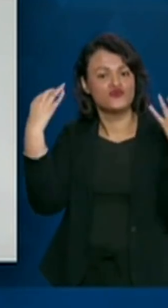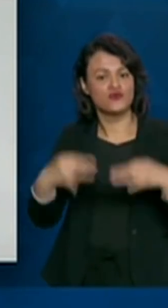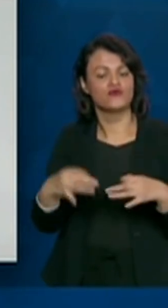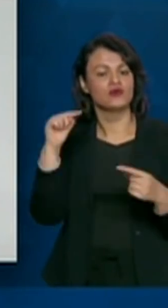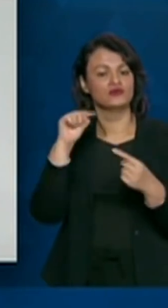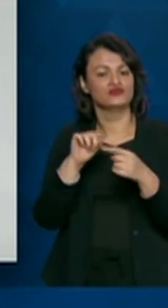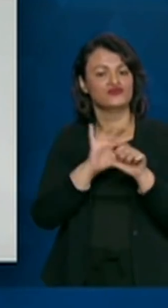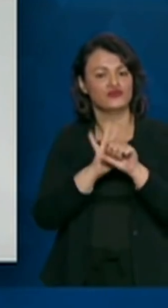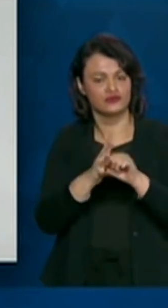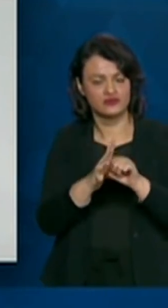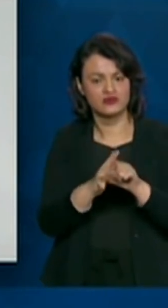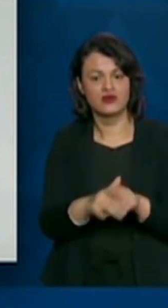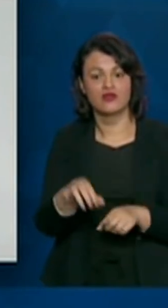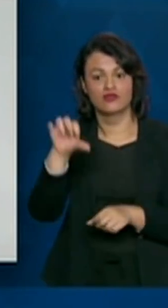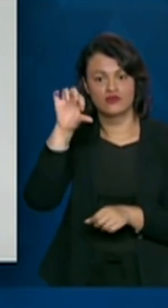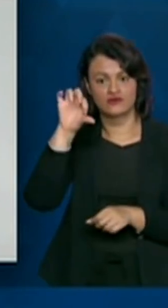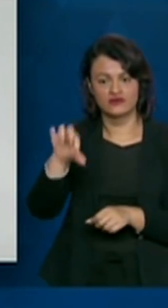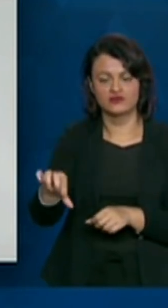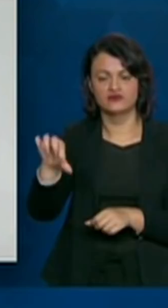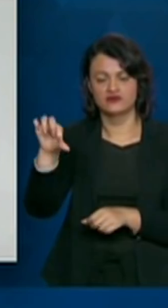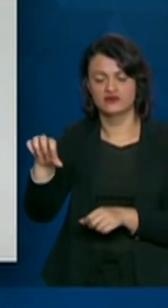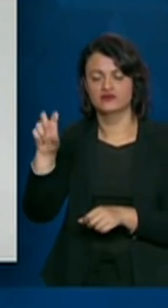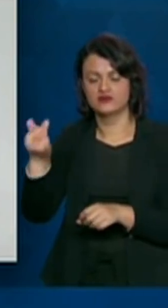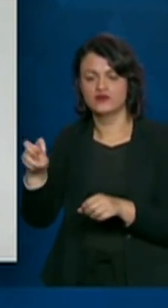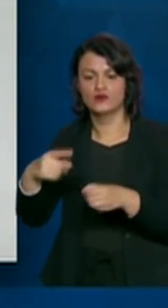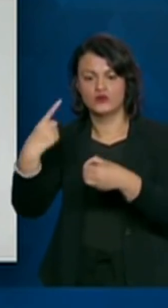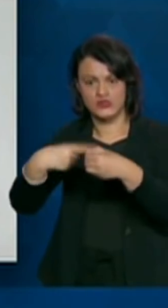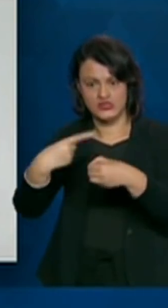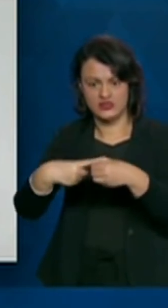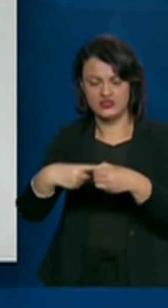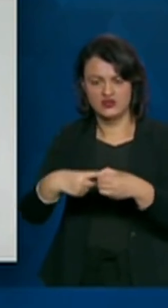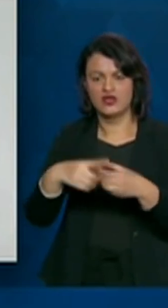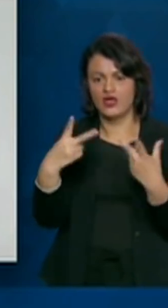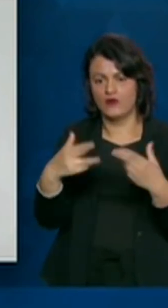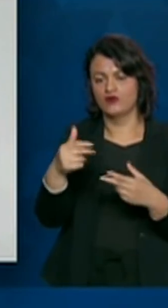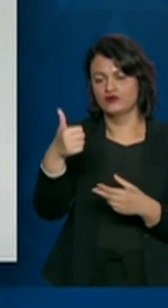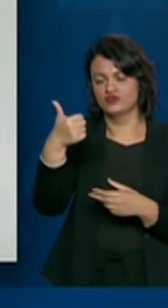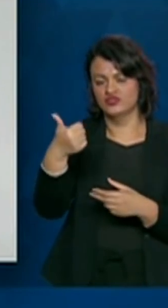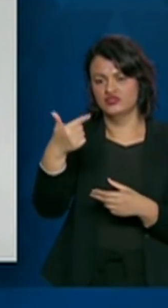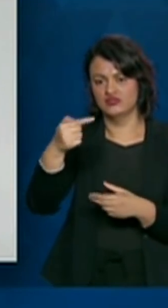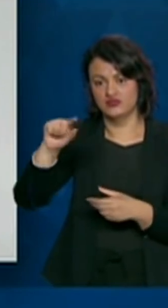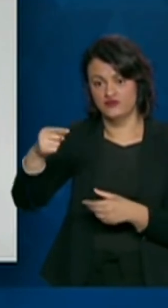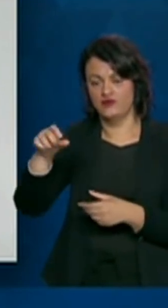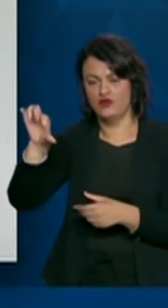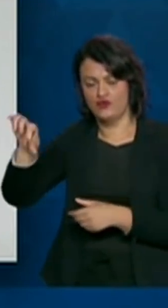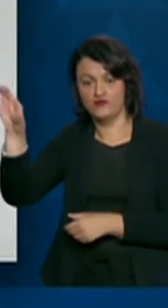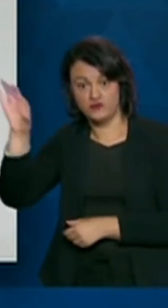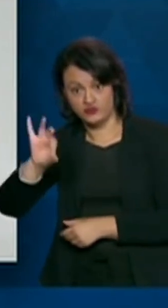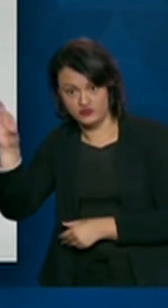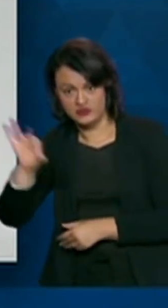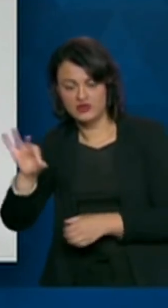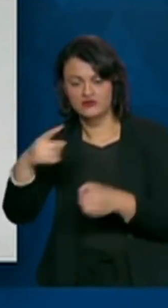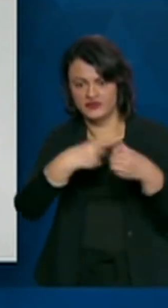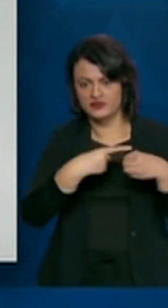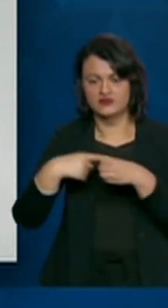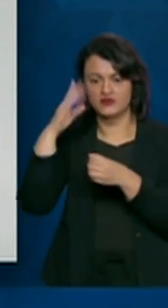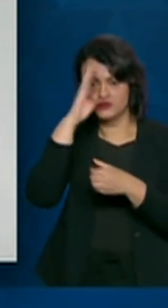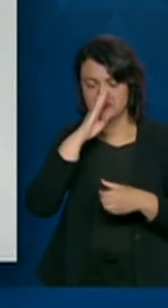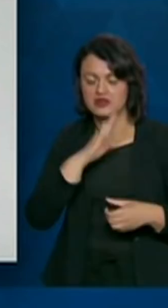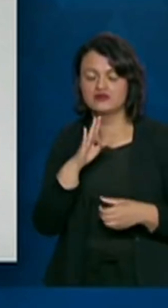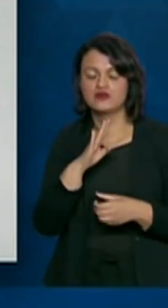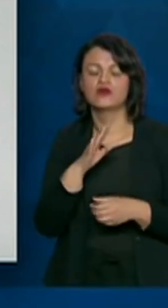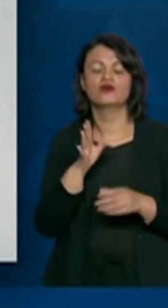confirmados, são 995 municípios, ou 17,9% dos municípios brasileiros